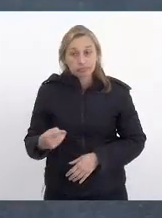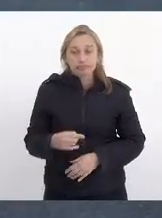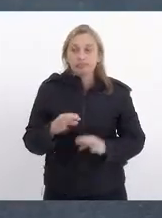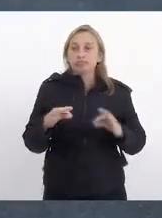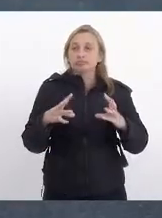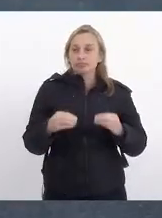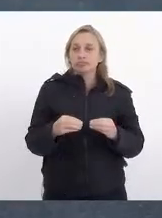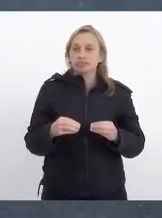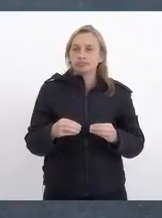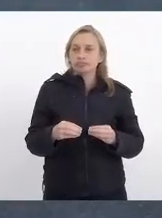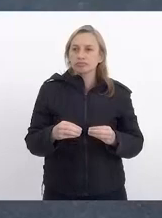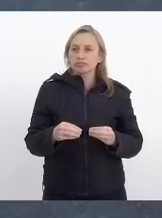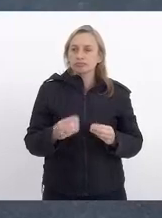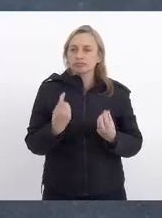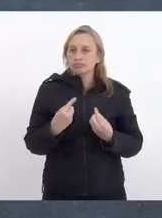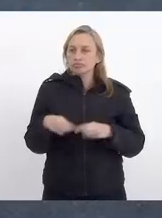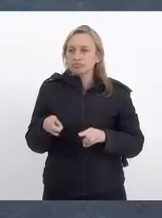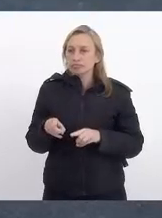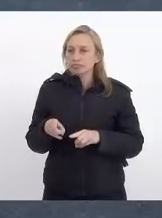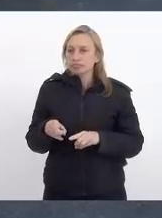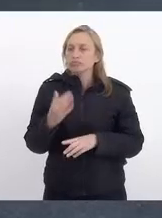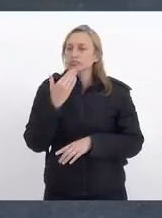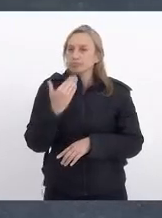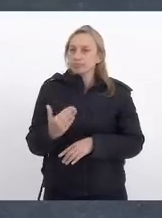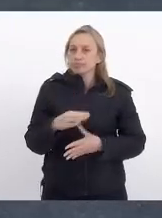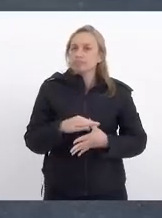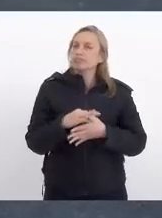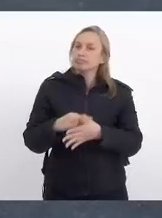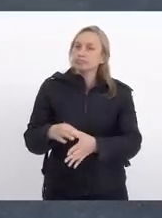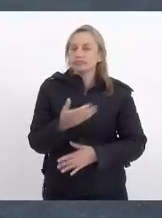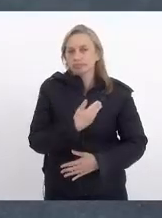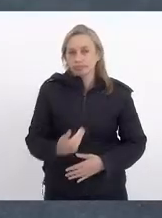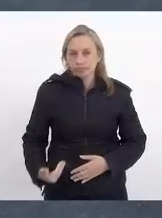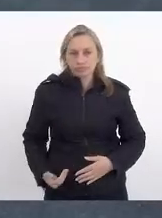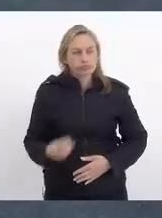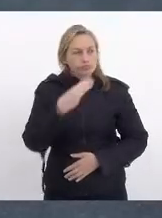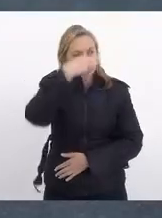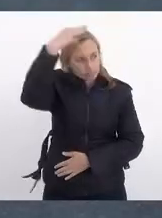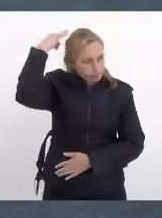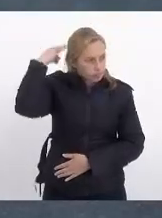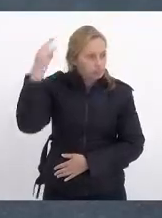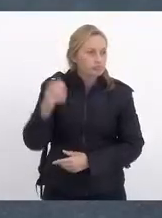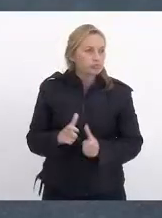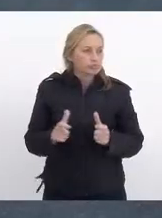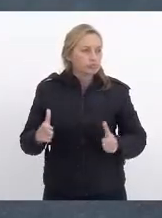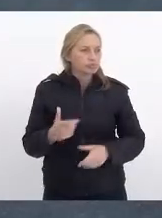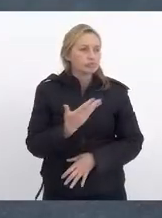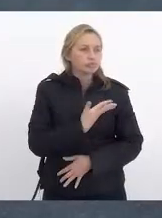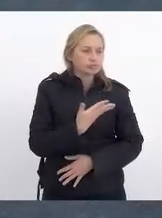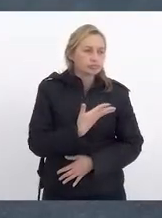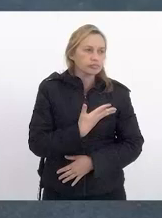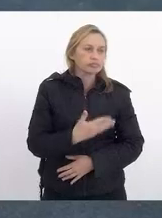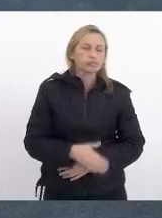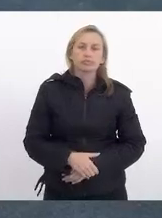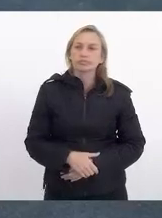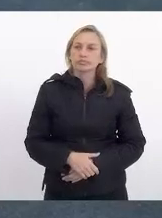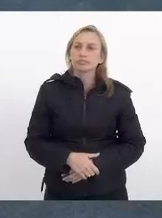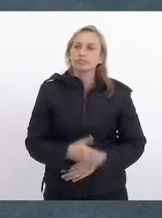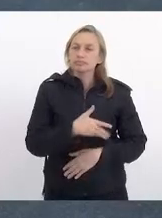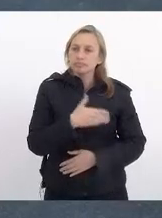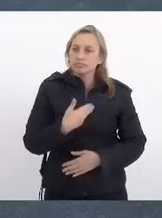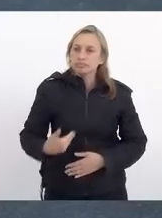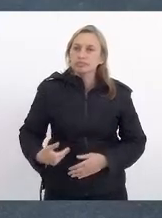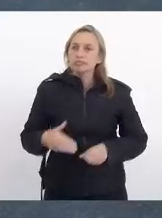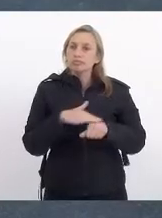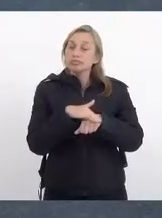todo sendo feito contrário aí eu peço ao líder de governo mas Pacheco grande líder é meu parceiro para que o